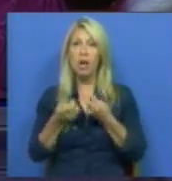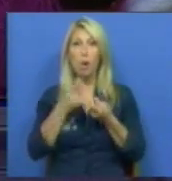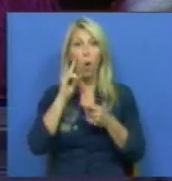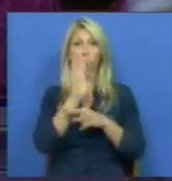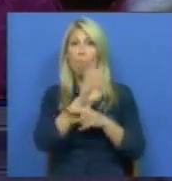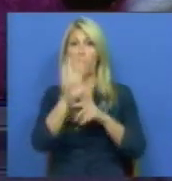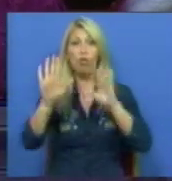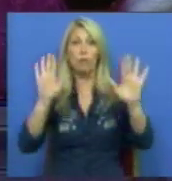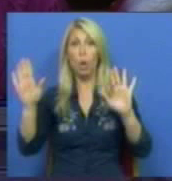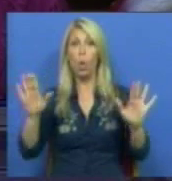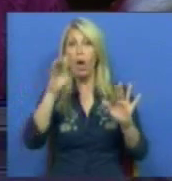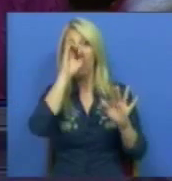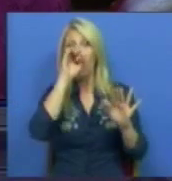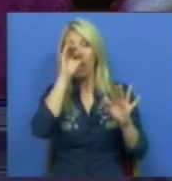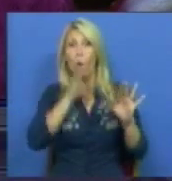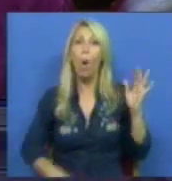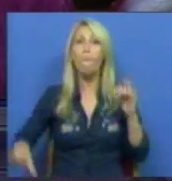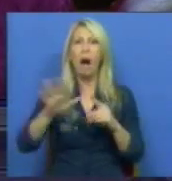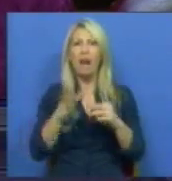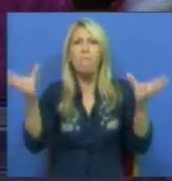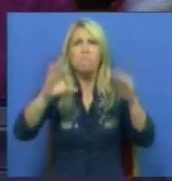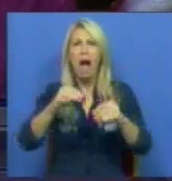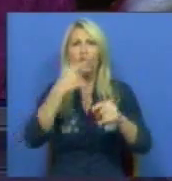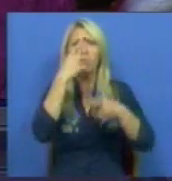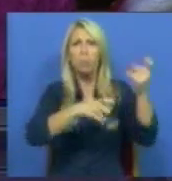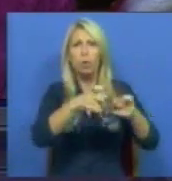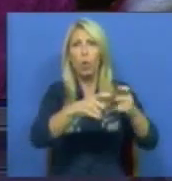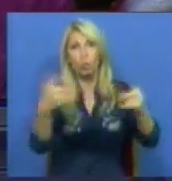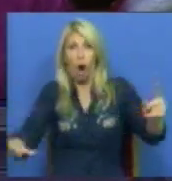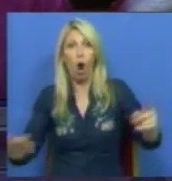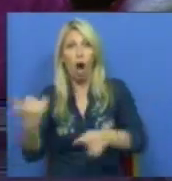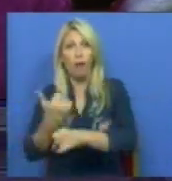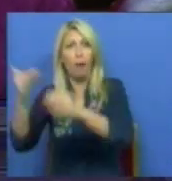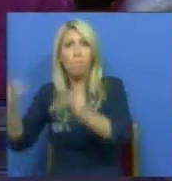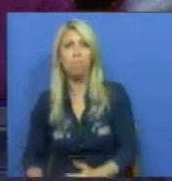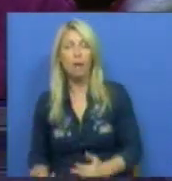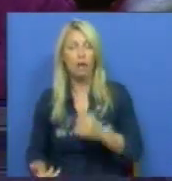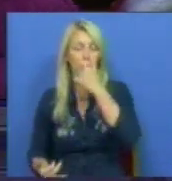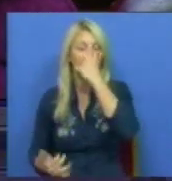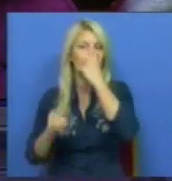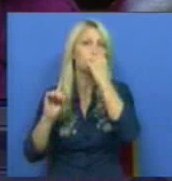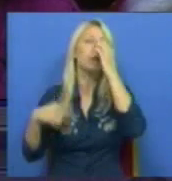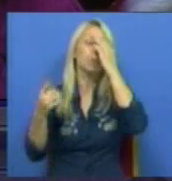museu e o parque mais pessoas do que aquelas que neste momento estão lá a trabalhar. E depois também perceber, Sra. Ministra,